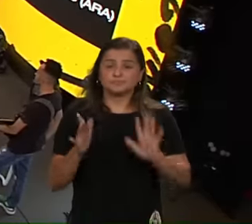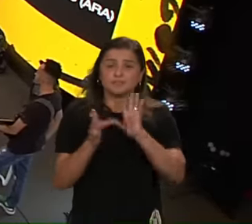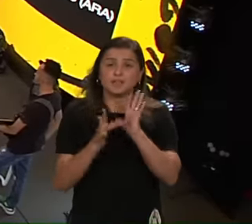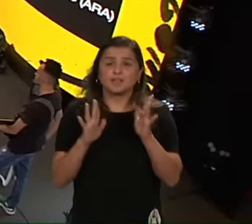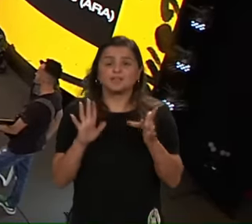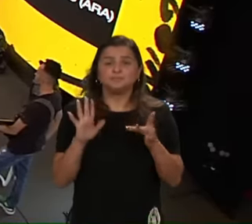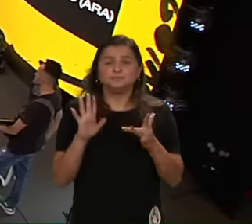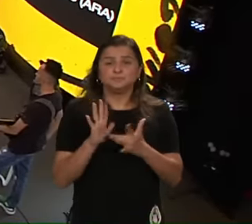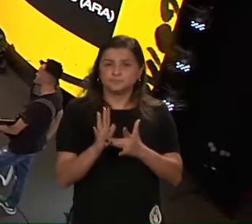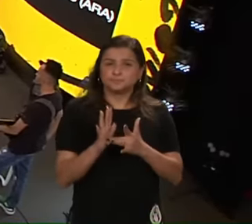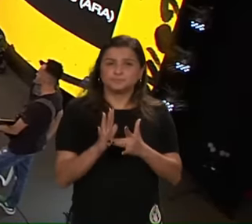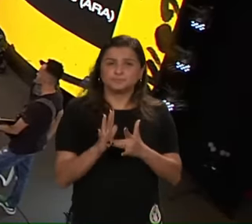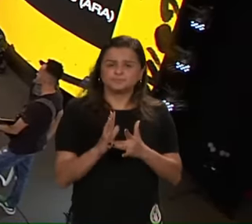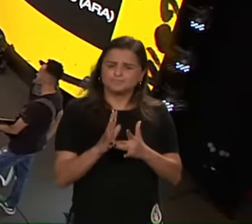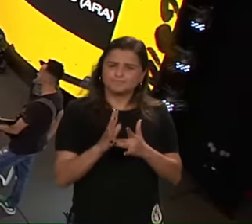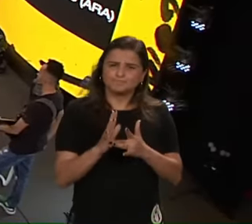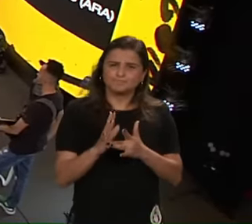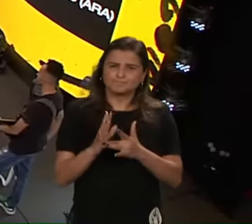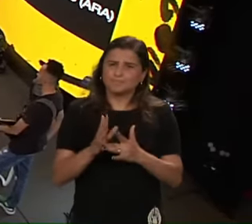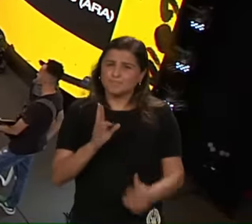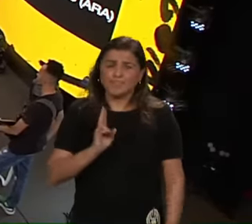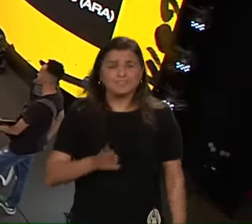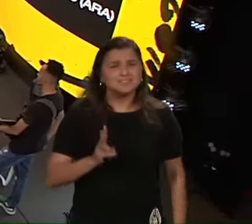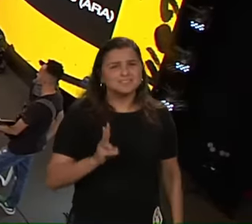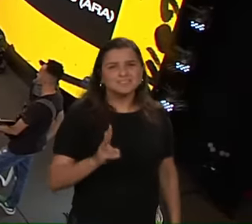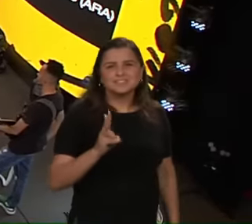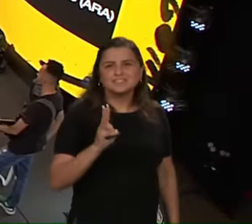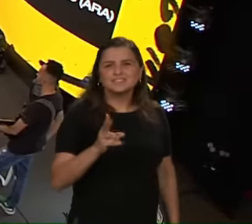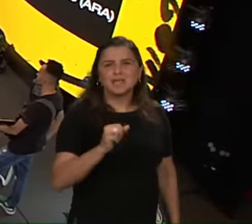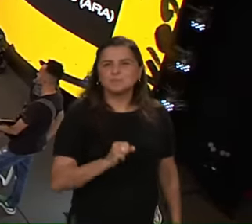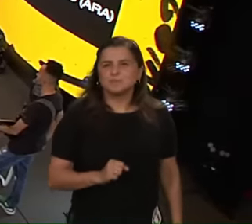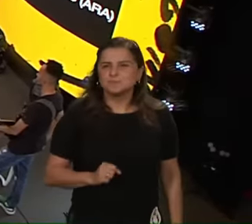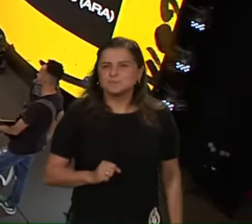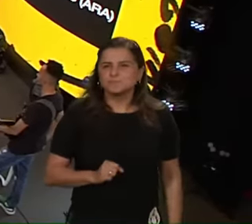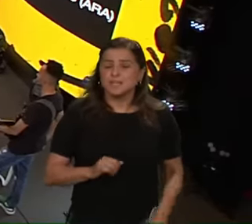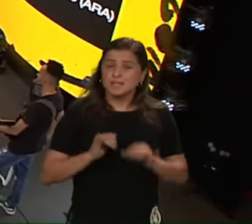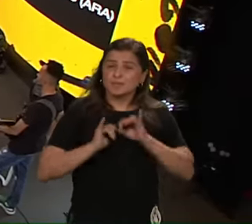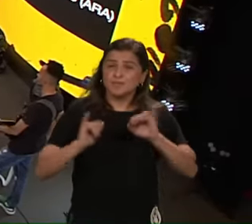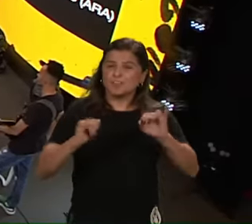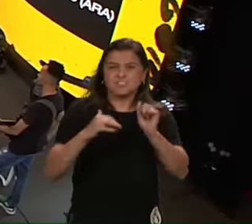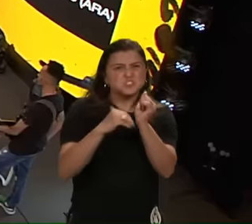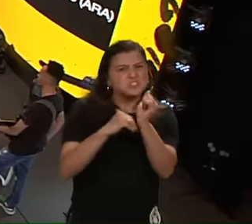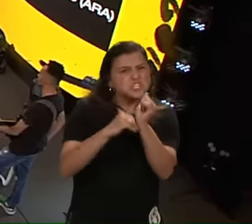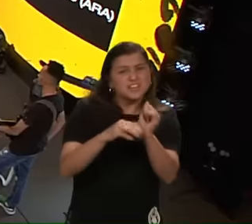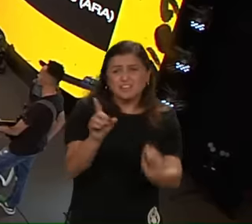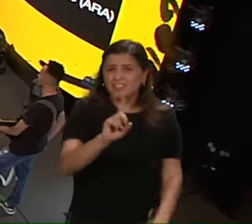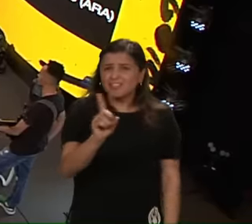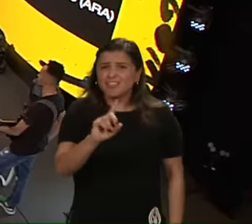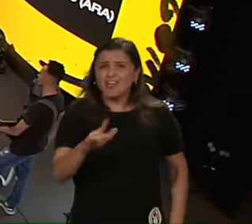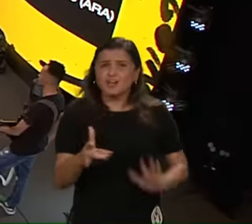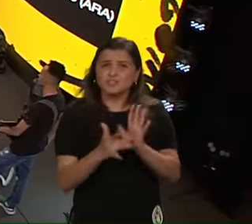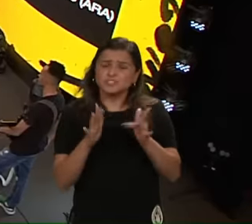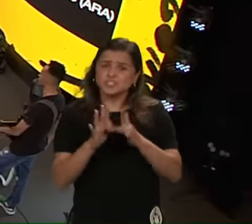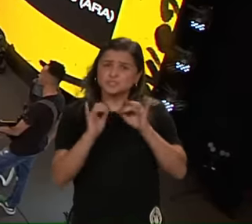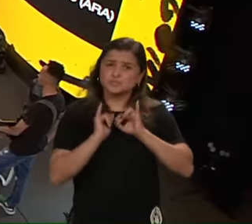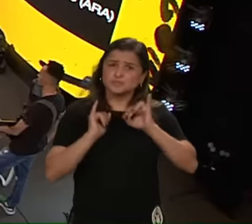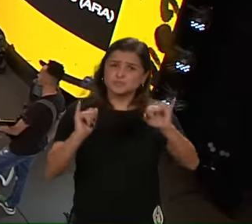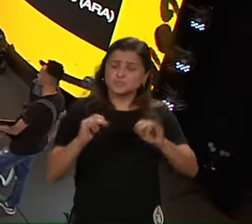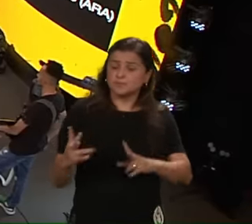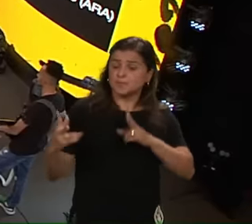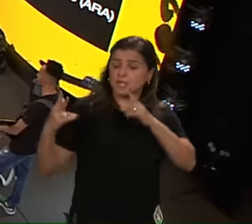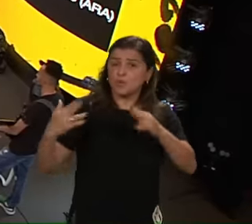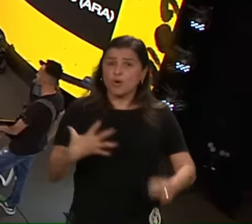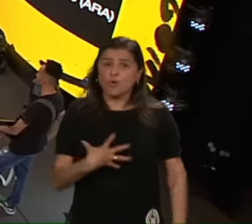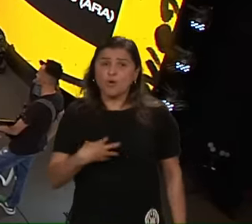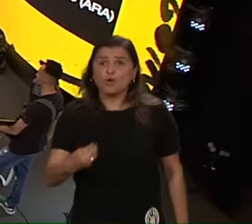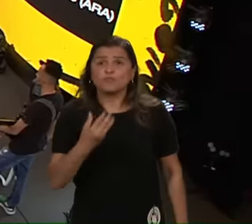Jesus, Ele sempre, não existe nada que Ele tenha ocultado. Ele diz assim: tal como o Filho do Homem,